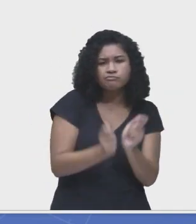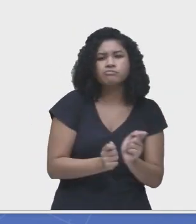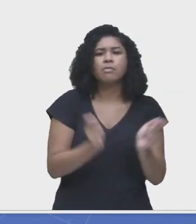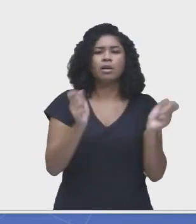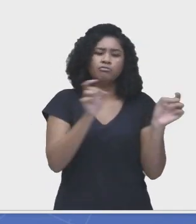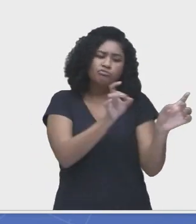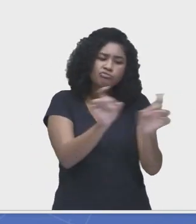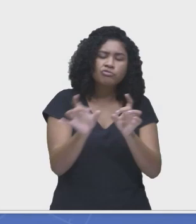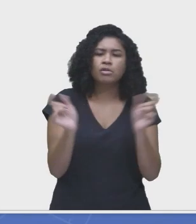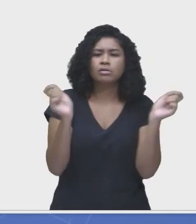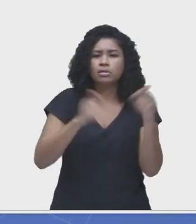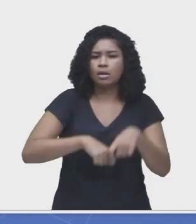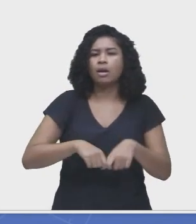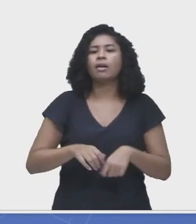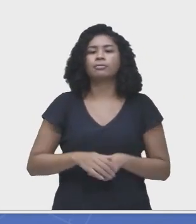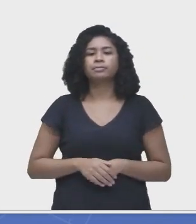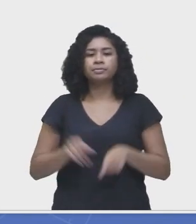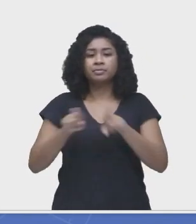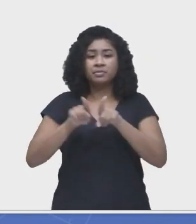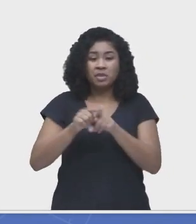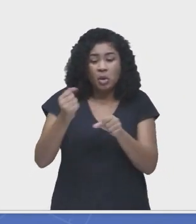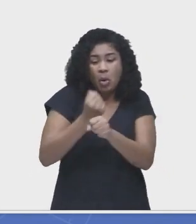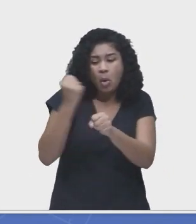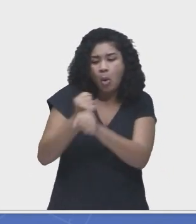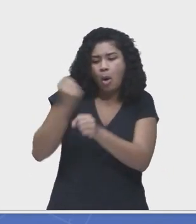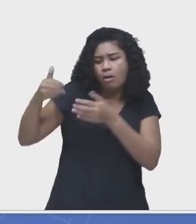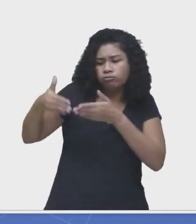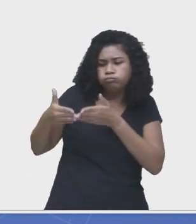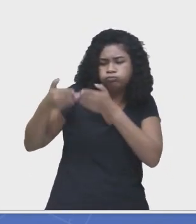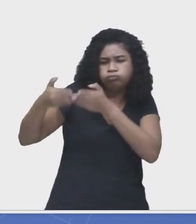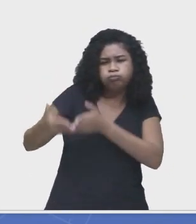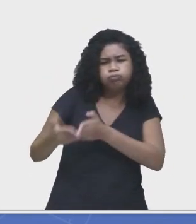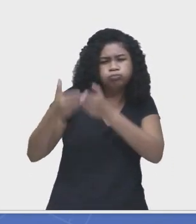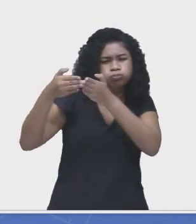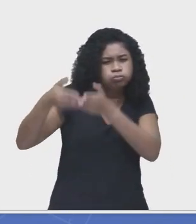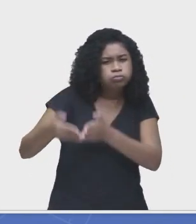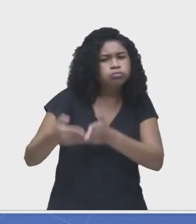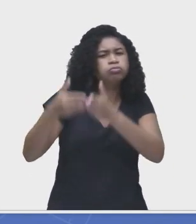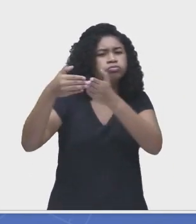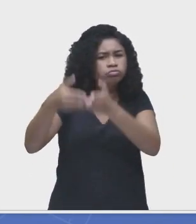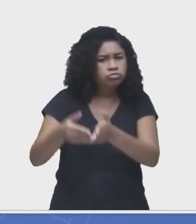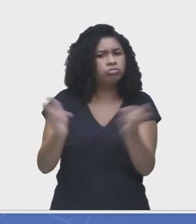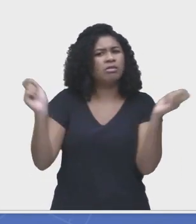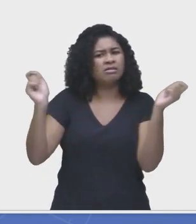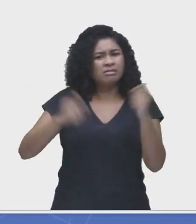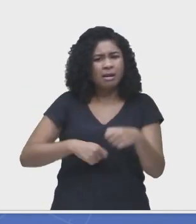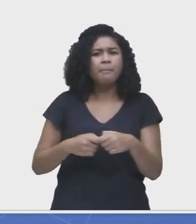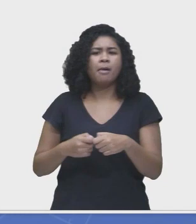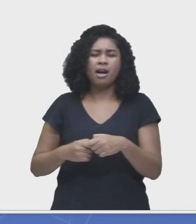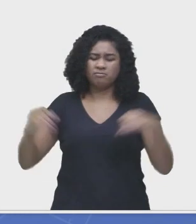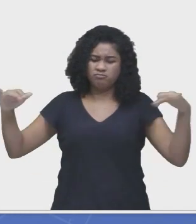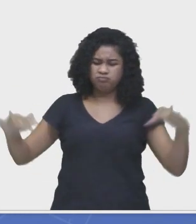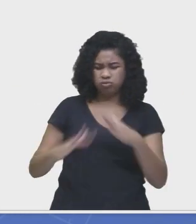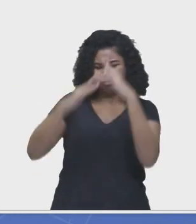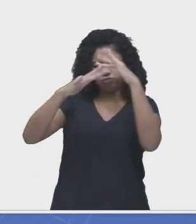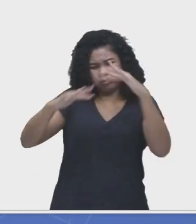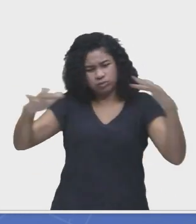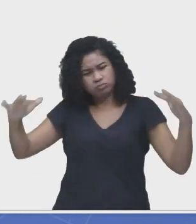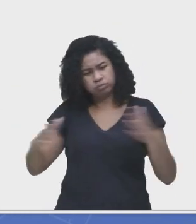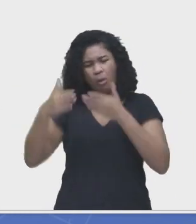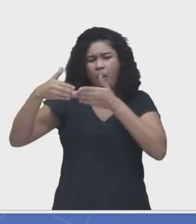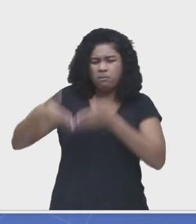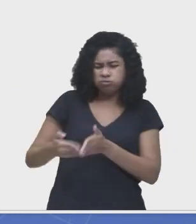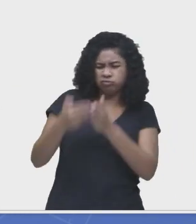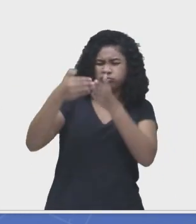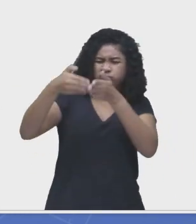na construção das embarcações, eles que vão projetar as embarcações que vão aguentar o tranco do mar. Então a gente percebe ali